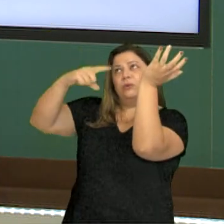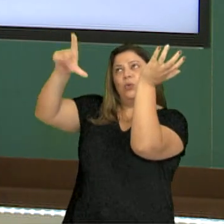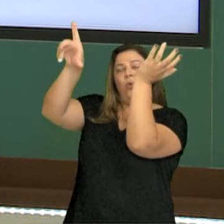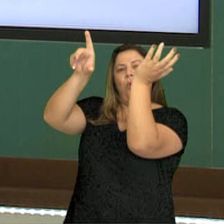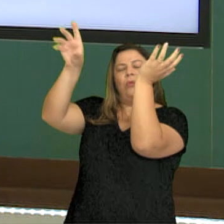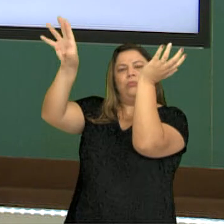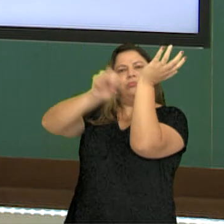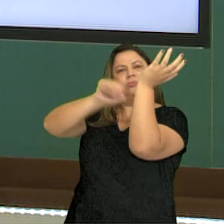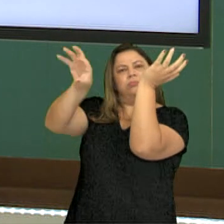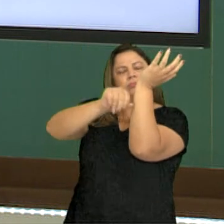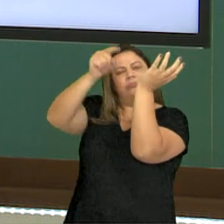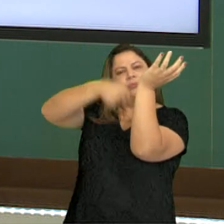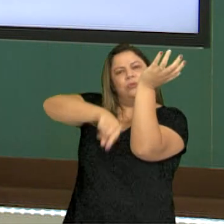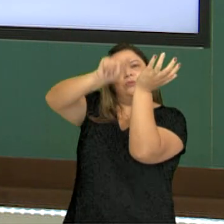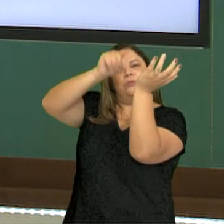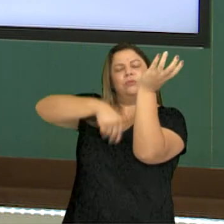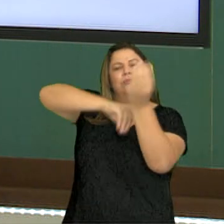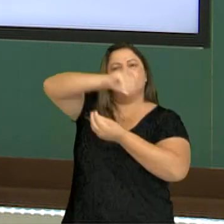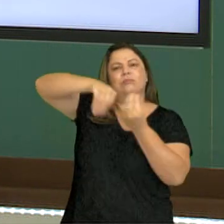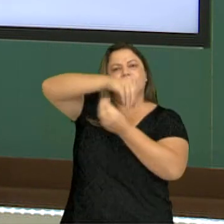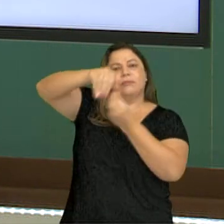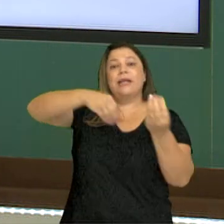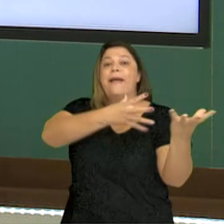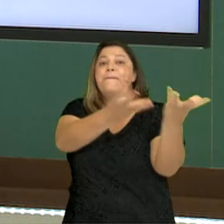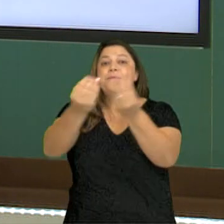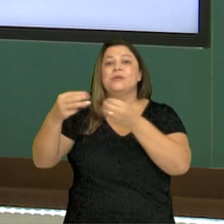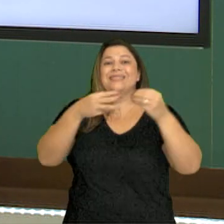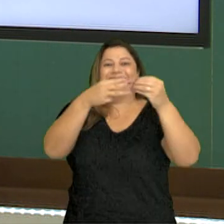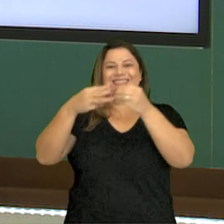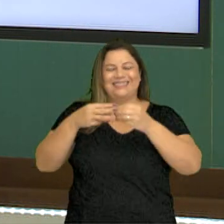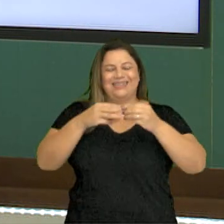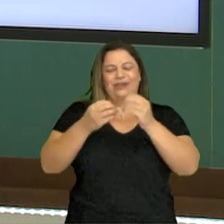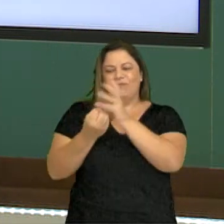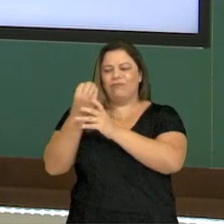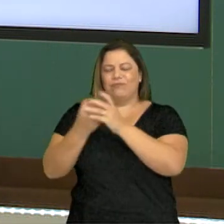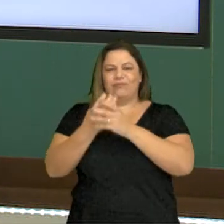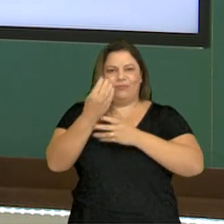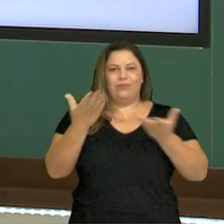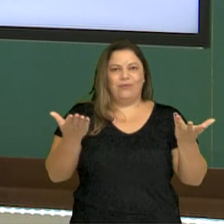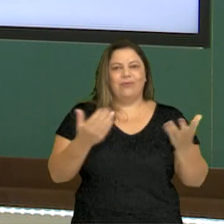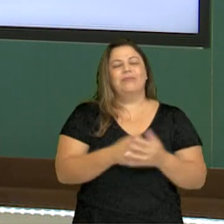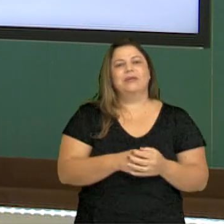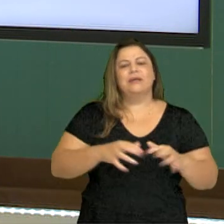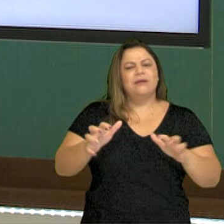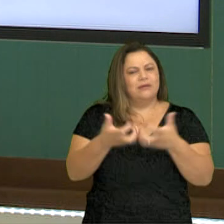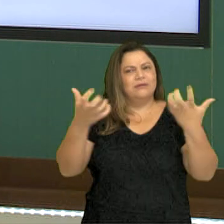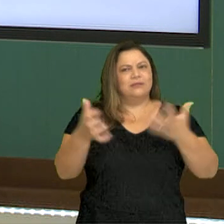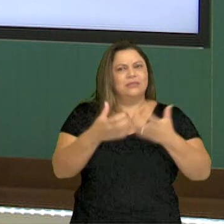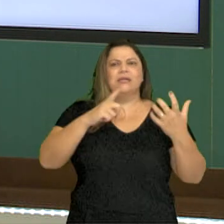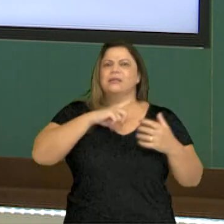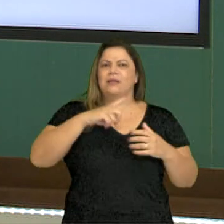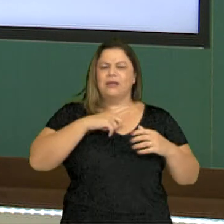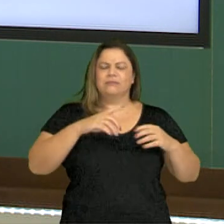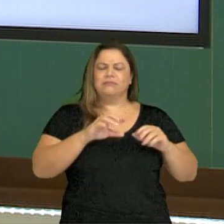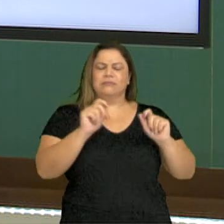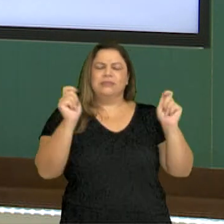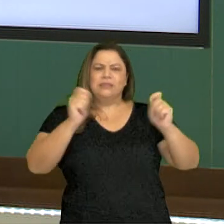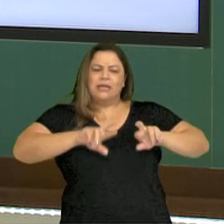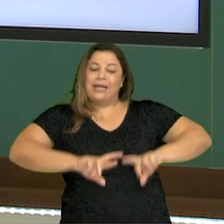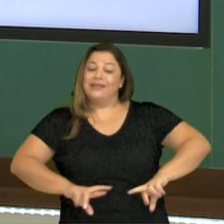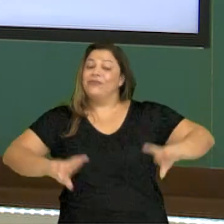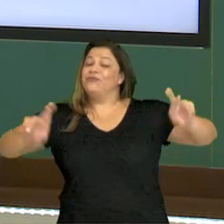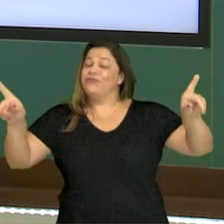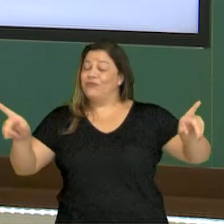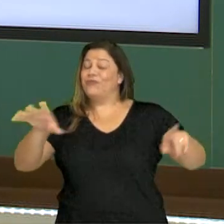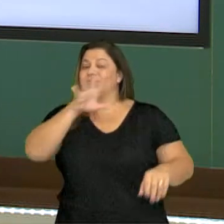pluricelulares. Muitas células formam a sua estrutura. As células vegetais têm estruturas que as diferenciam das células